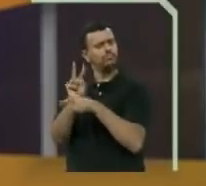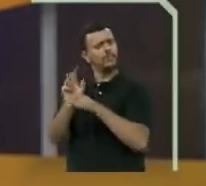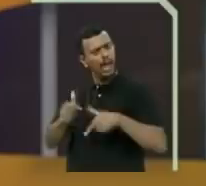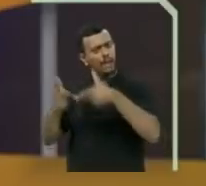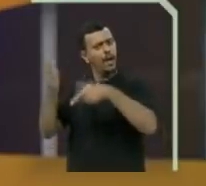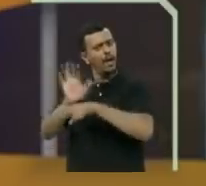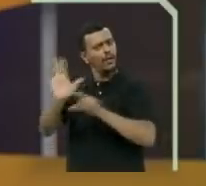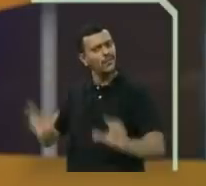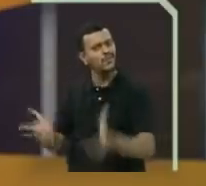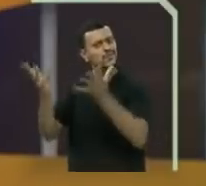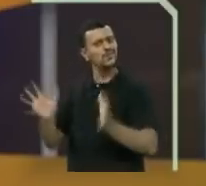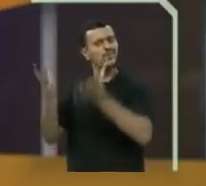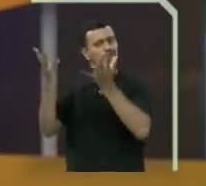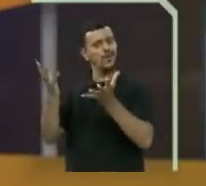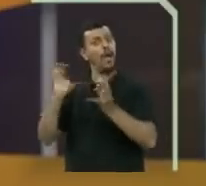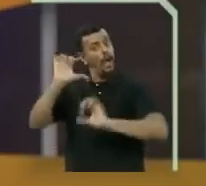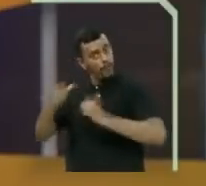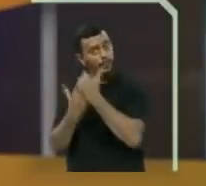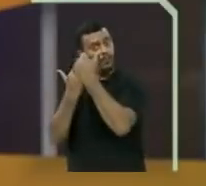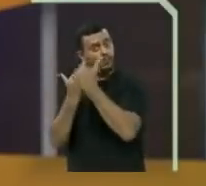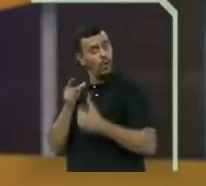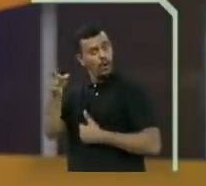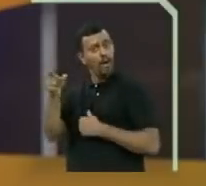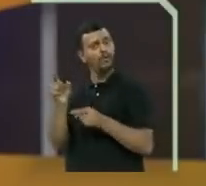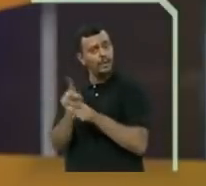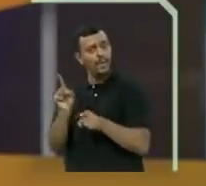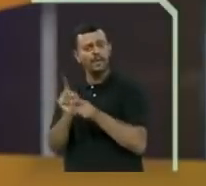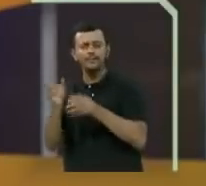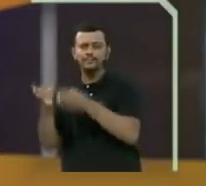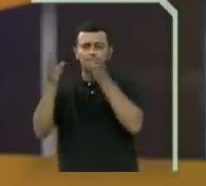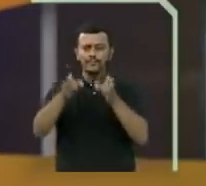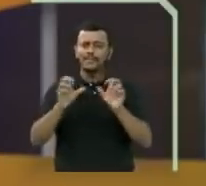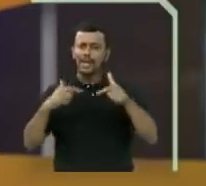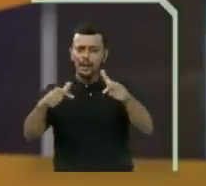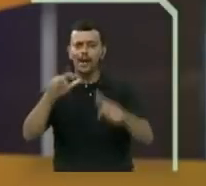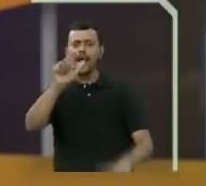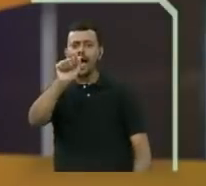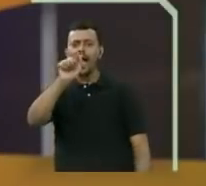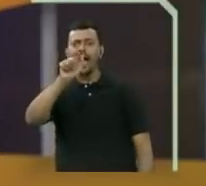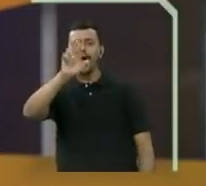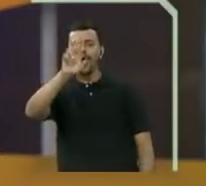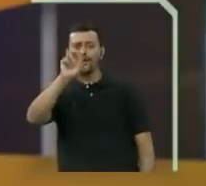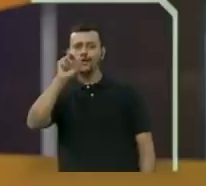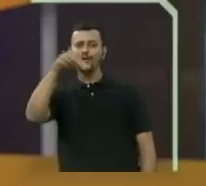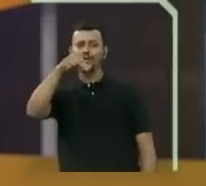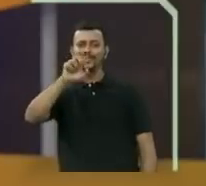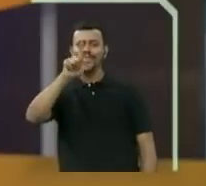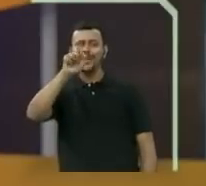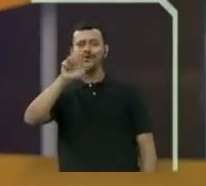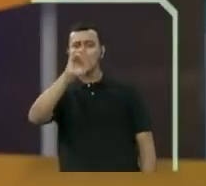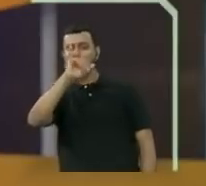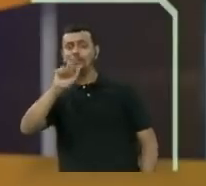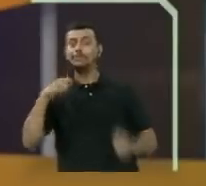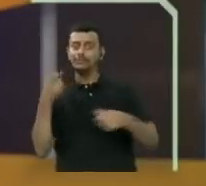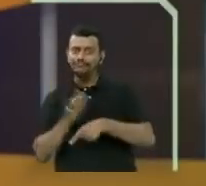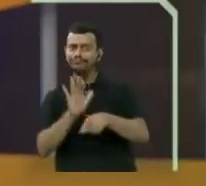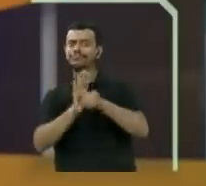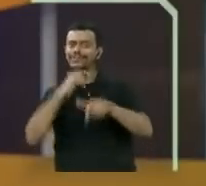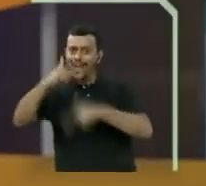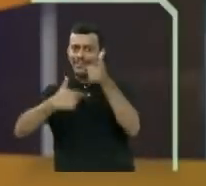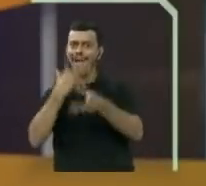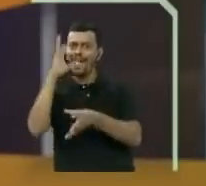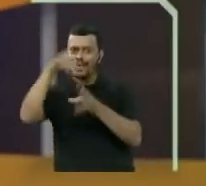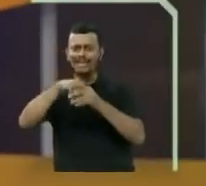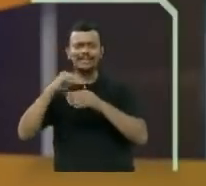de produzir. E ao apoiá-lo, apoiar também o setor de agronegócio, altamente representativo no nosso Estado, para gerar